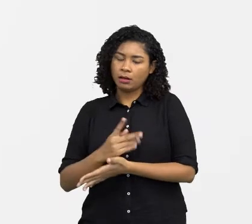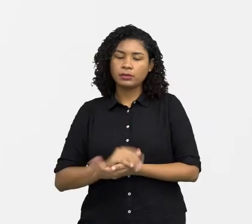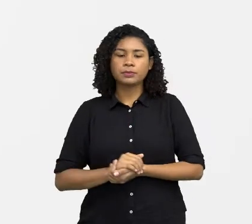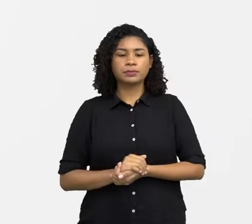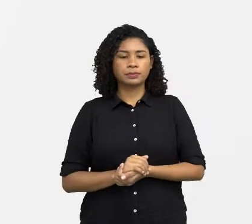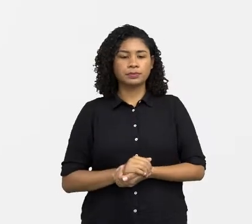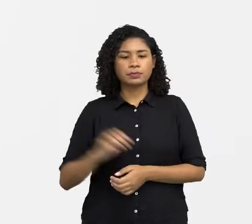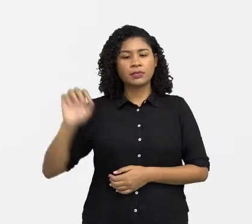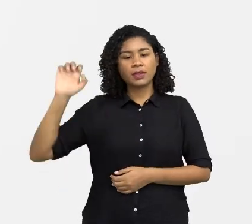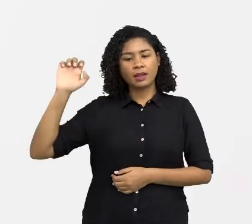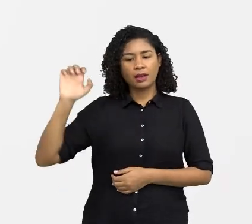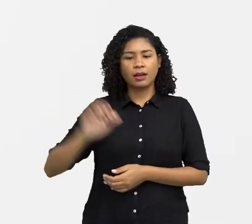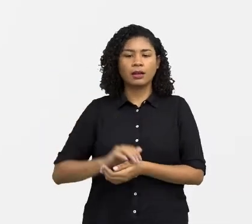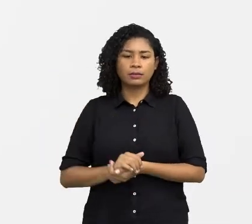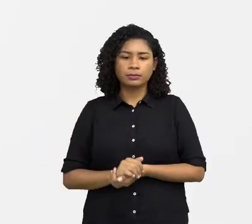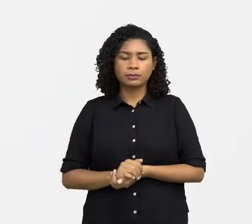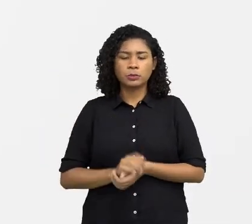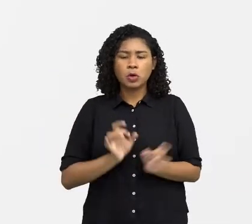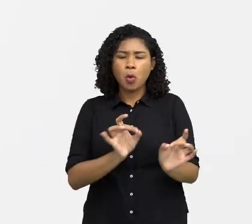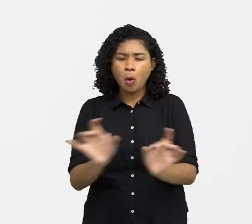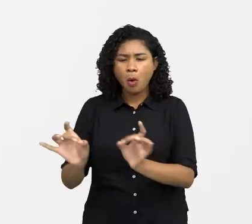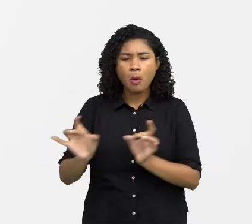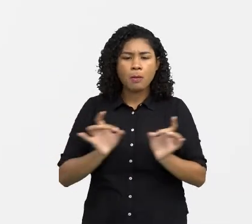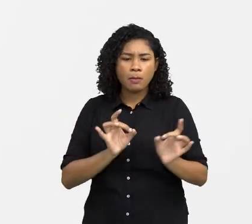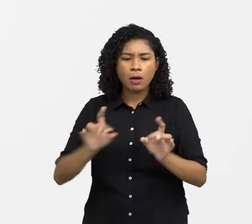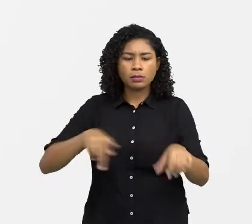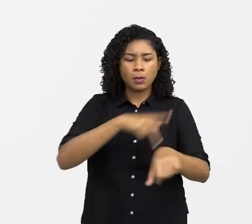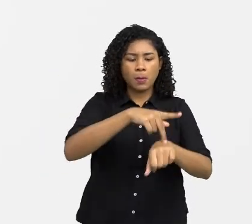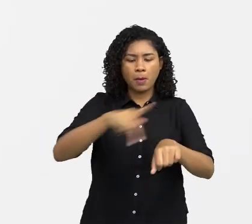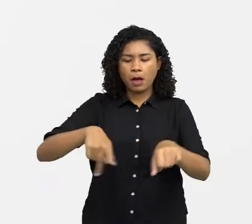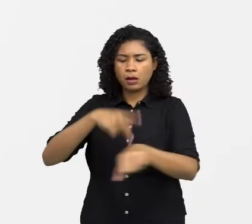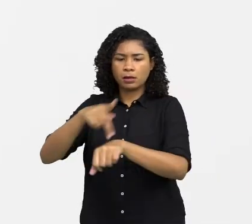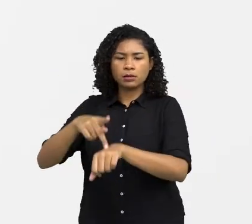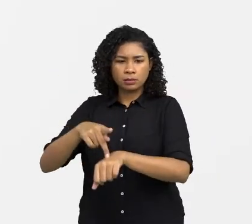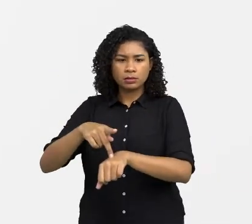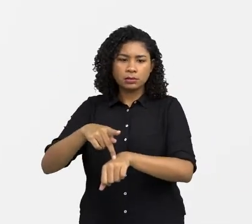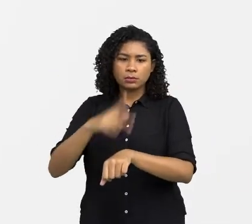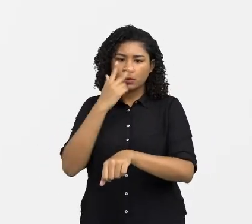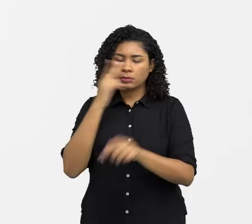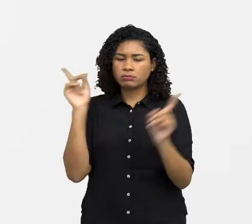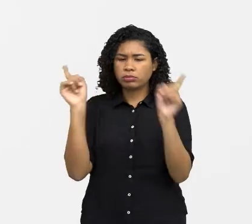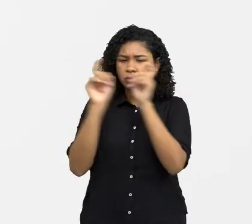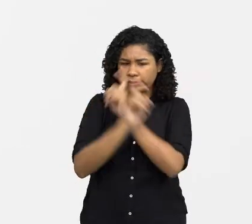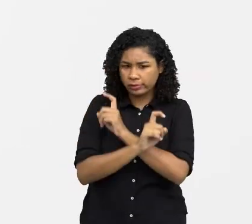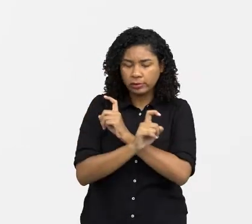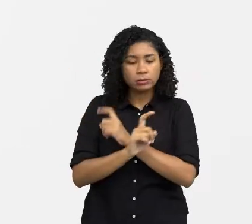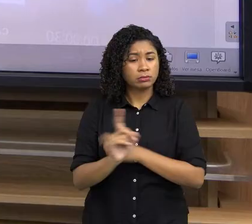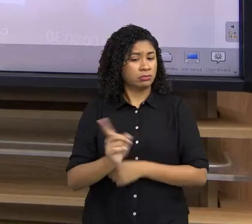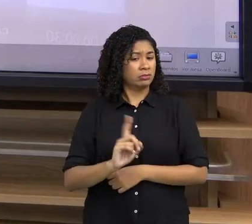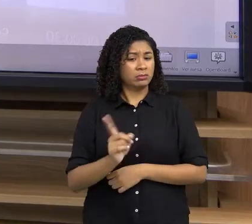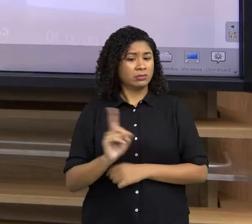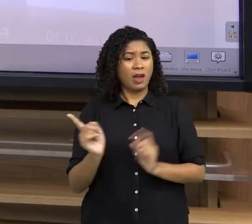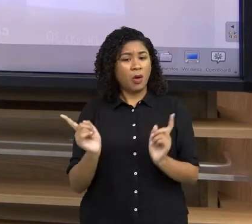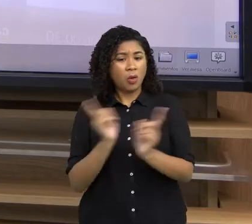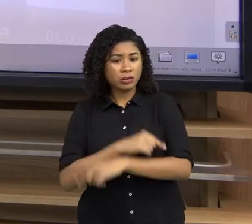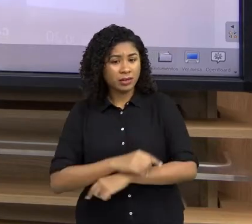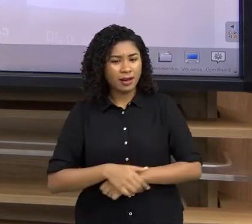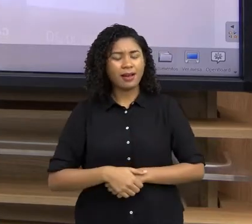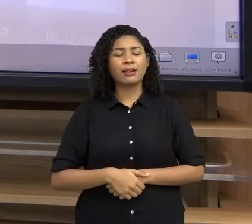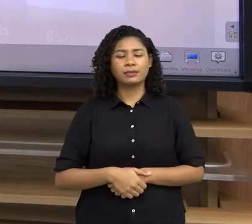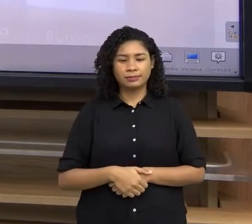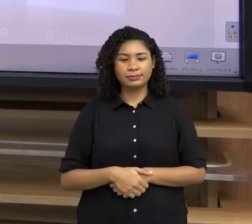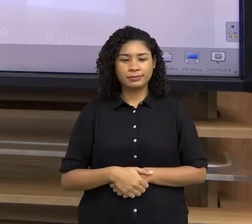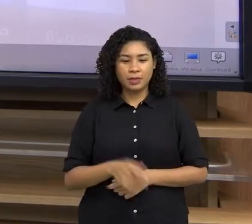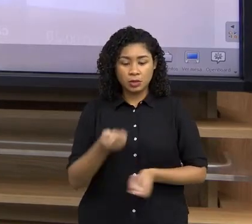E, dificultou o comércio entre países desenvolvidos e subdesenvolvidos. Ao contrário, né? Esses comércios,